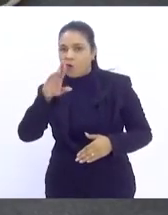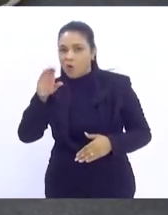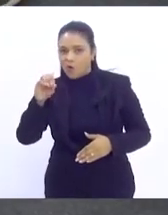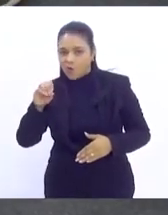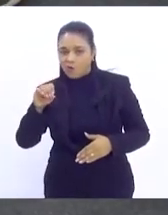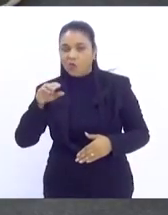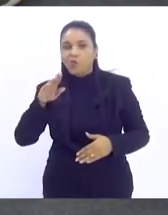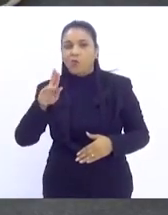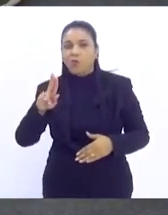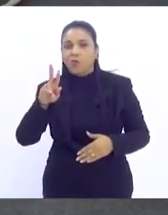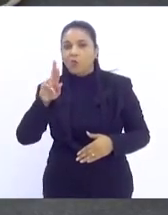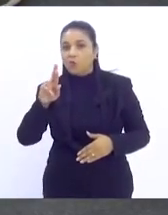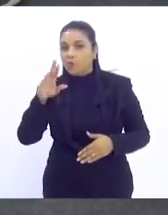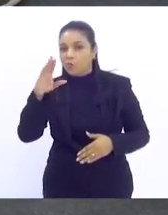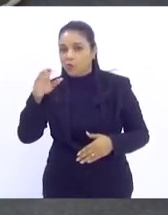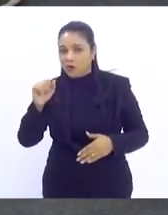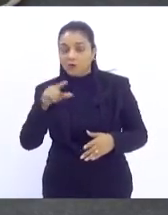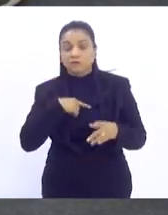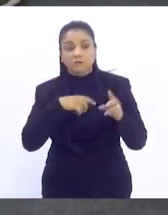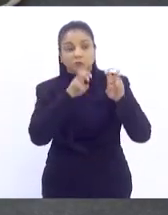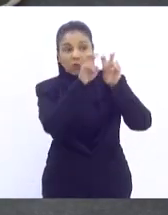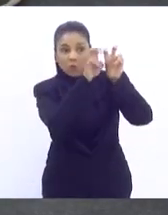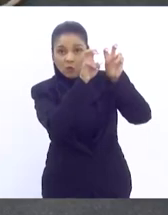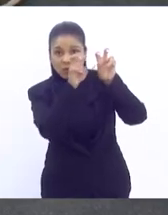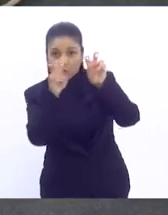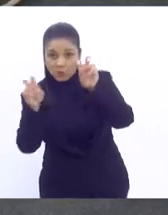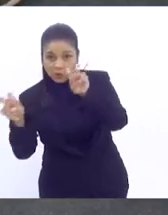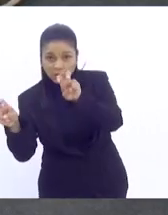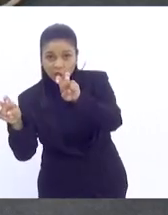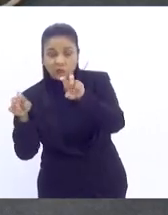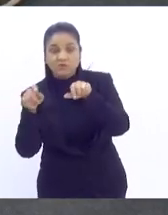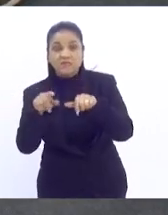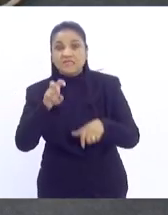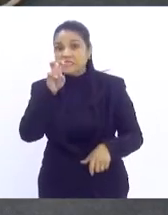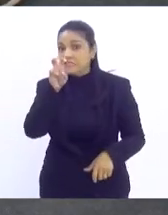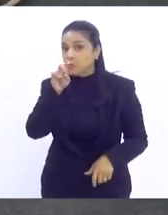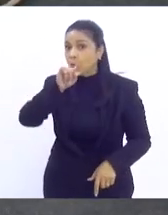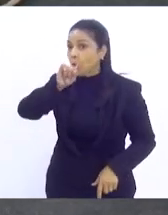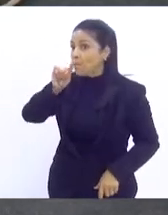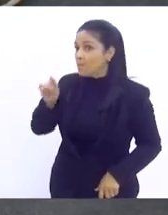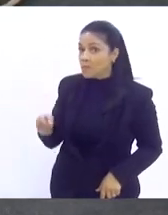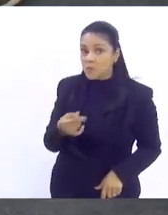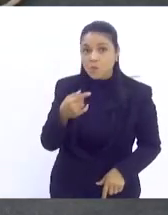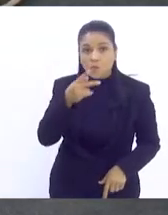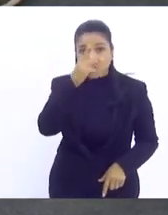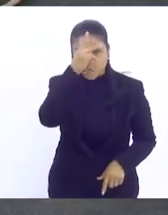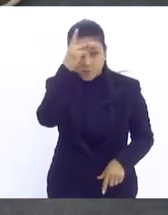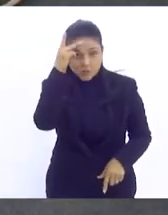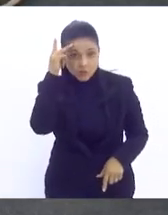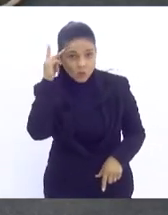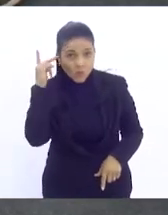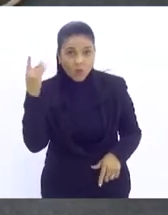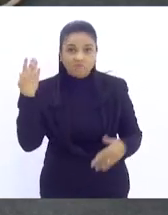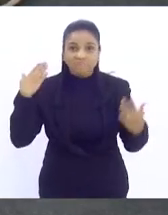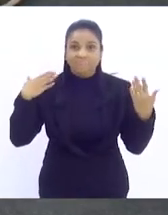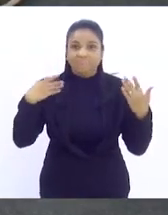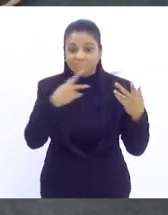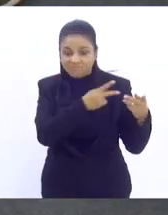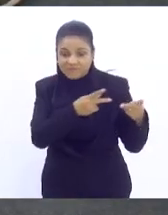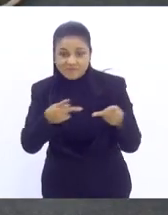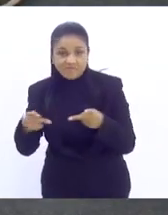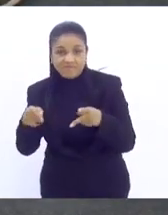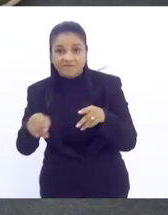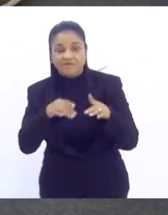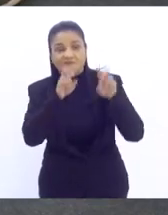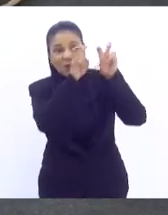o Pão de Açúcar recebe pelo menos 5 mil pessoas diariamente para as visitas a esse patrimônio